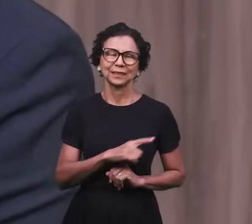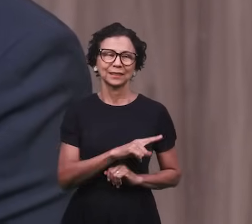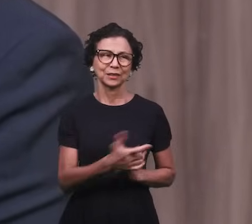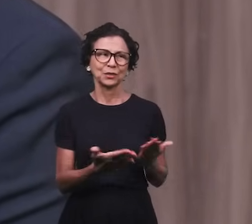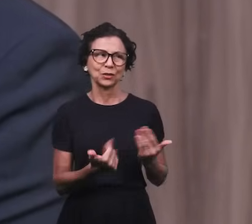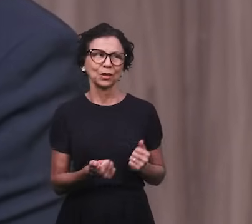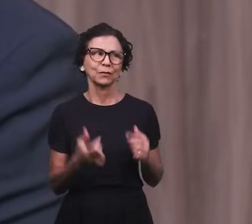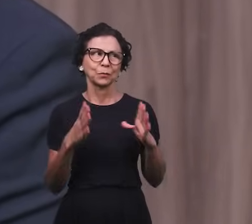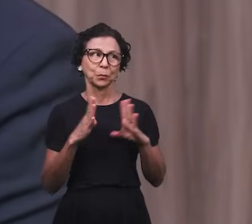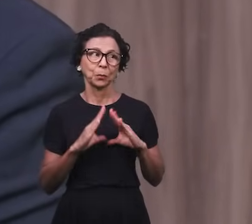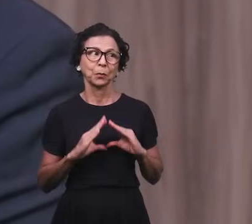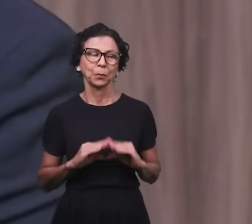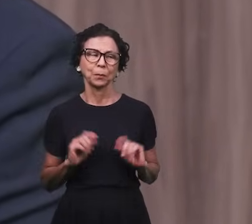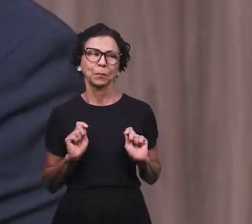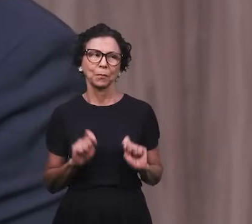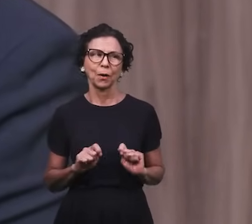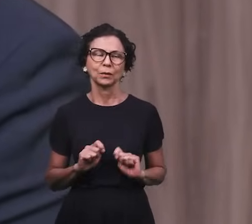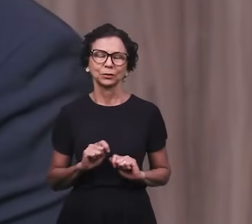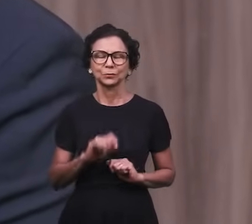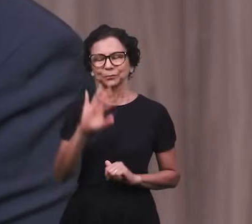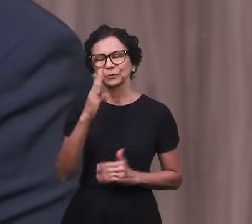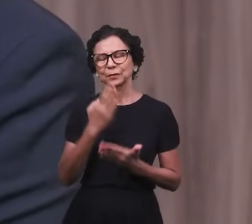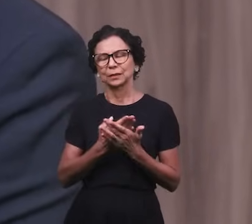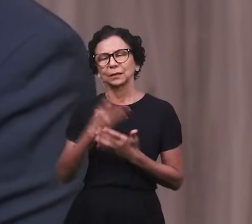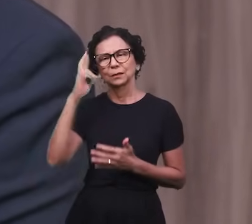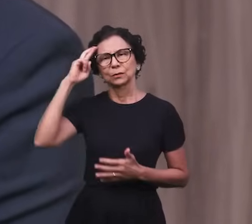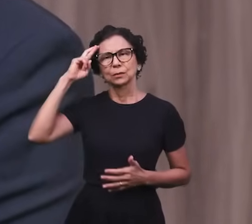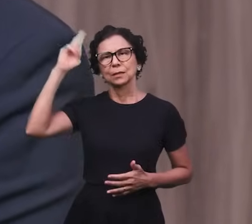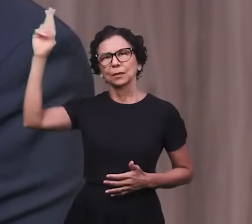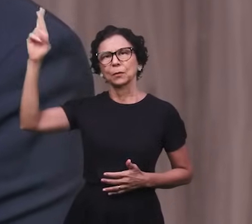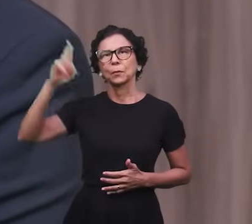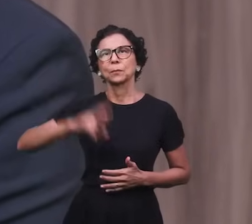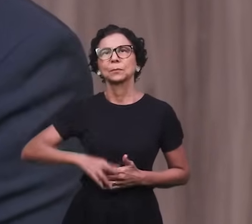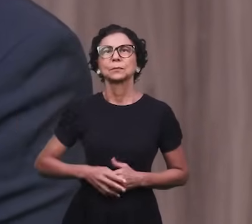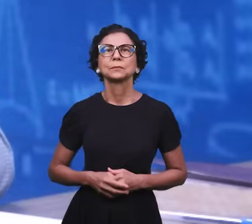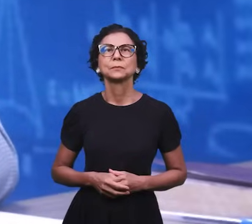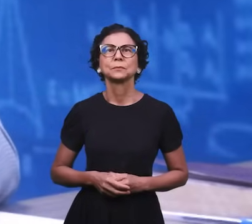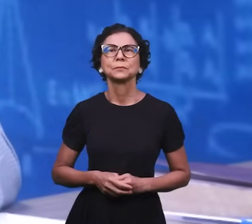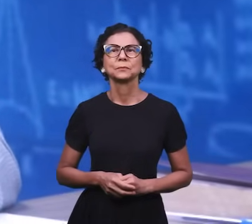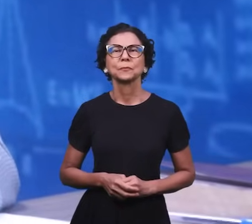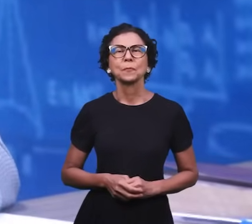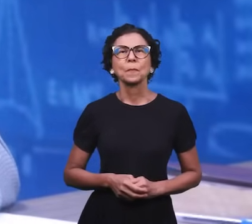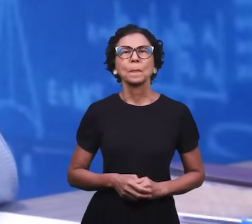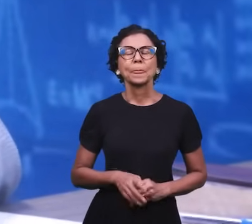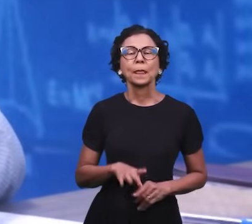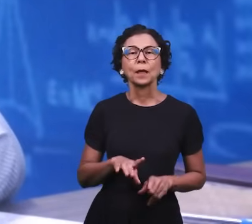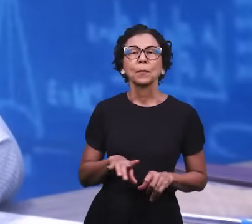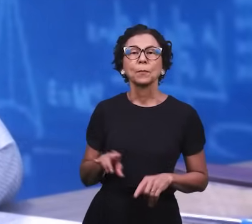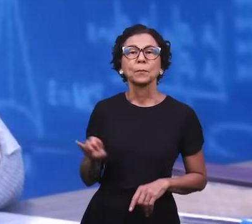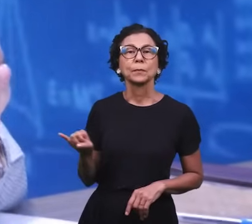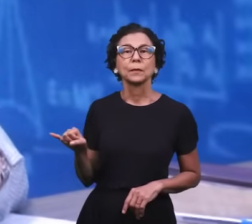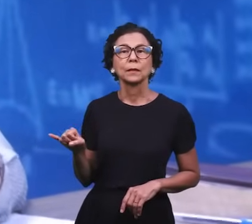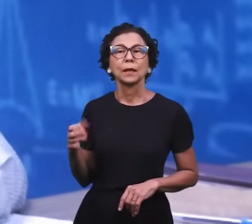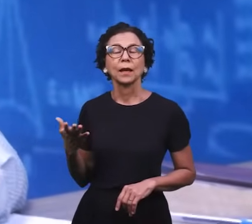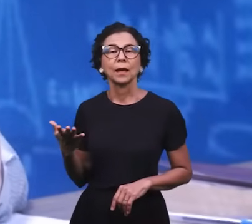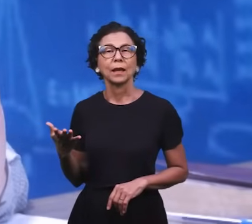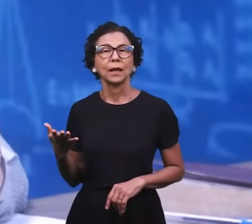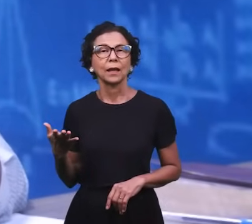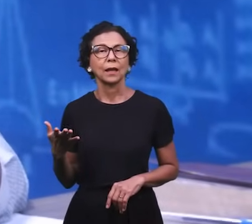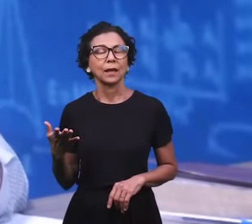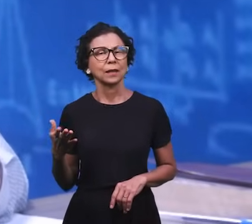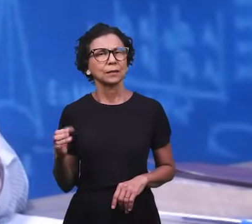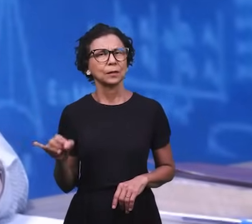jovem pode descansar que vai ter vitória, né, Amém. profissional. Glória a Jesus, graças a Deus. Da parte do Senhor. Eu gostaria até de aproveitar, né,